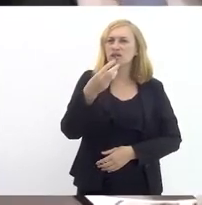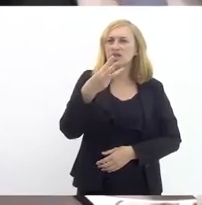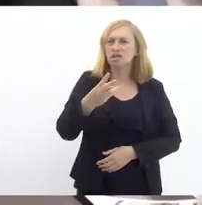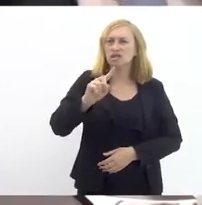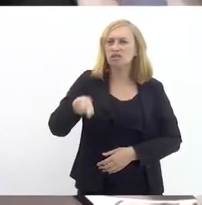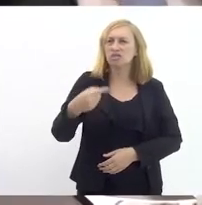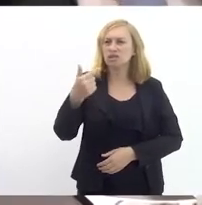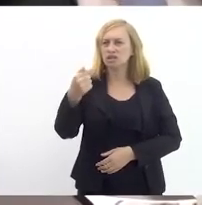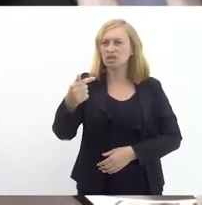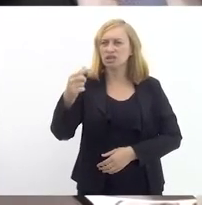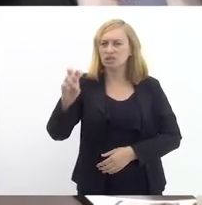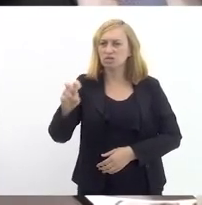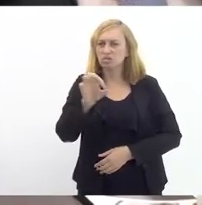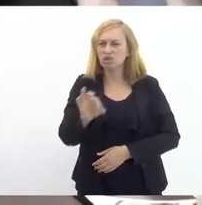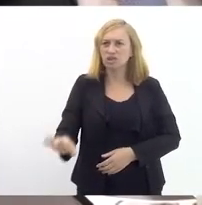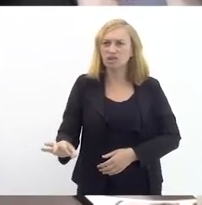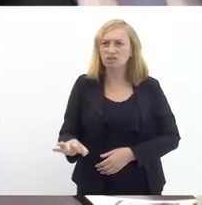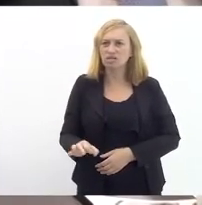20, 3,75%.